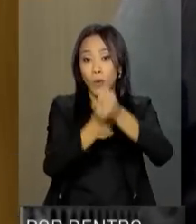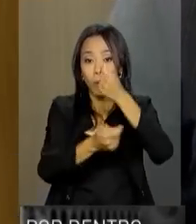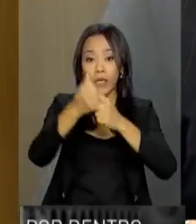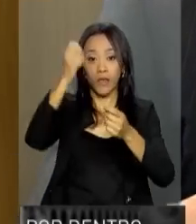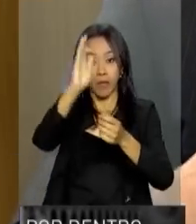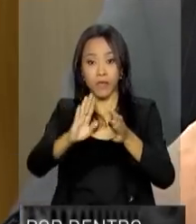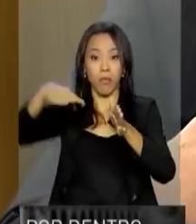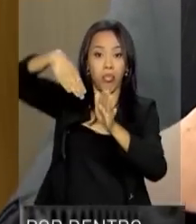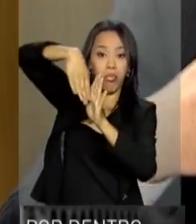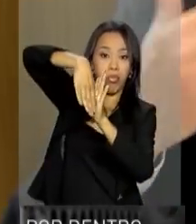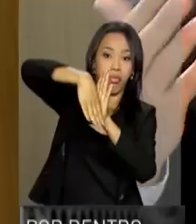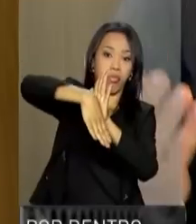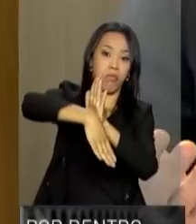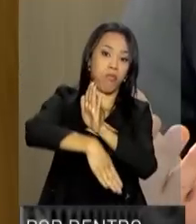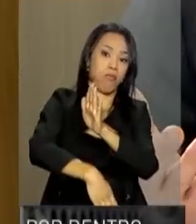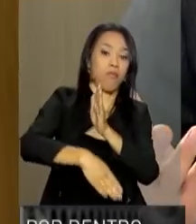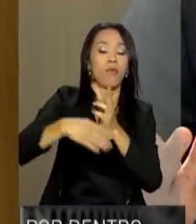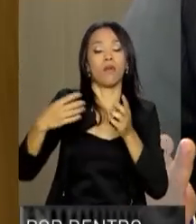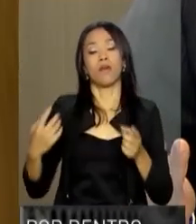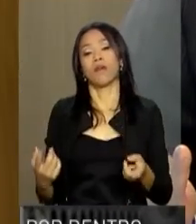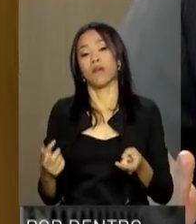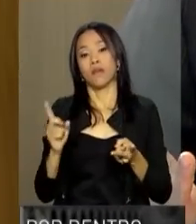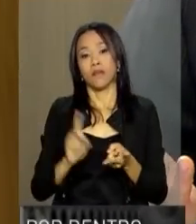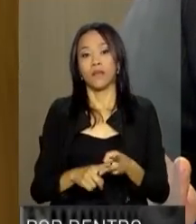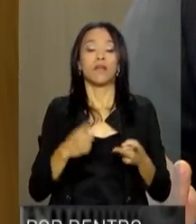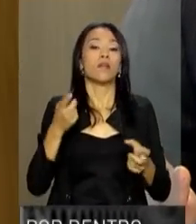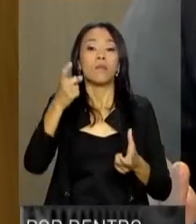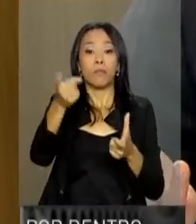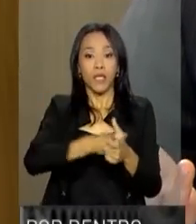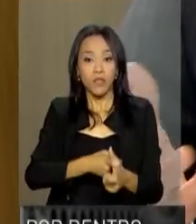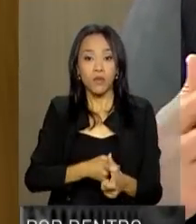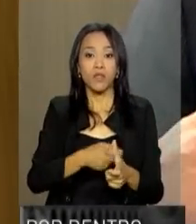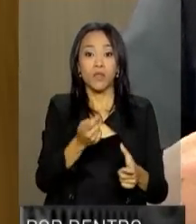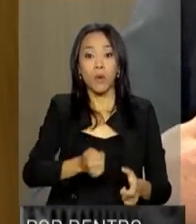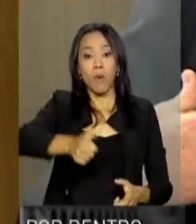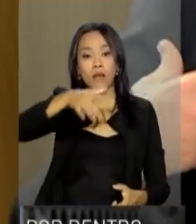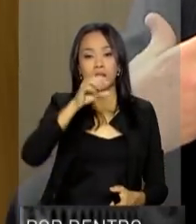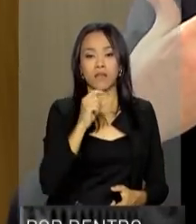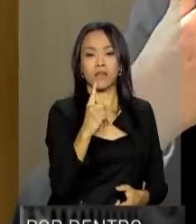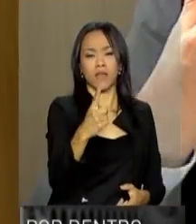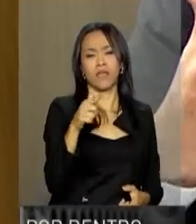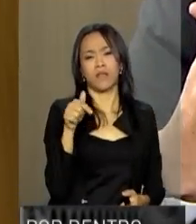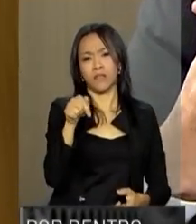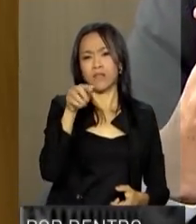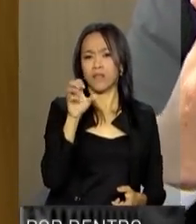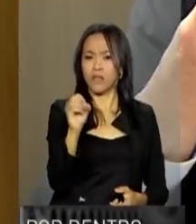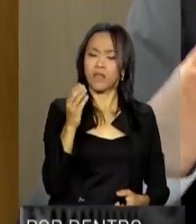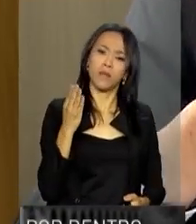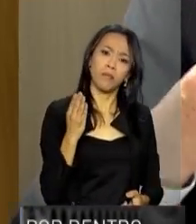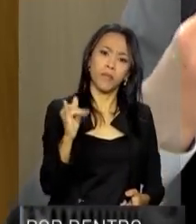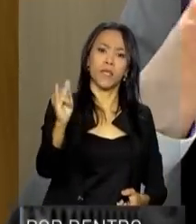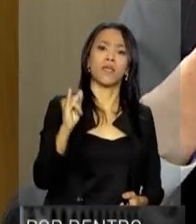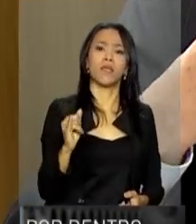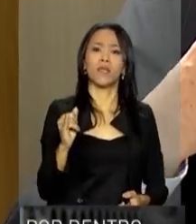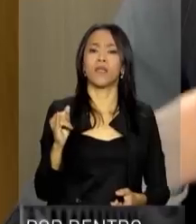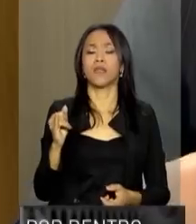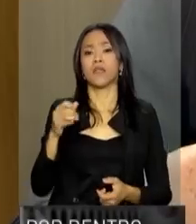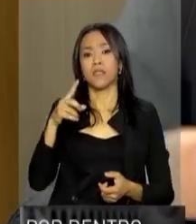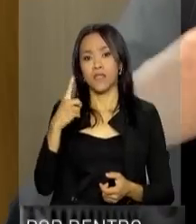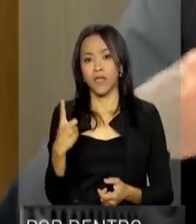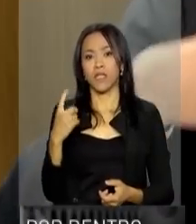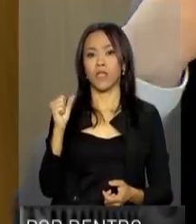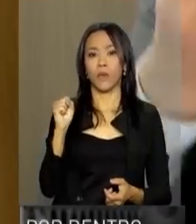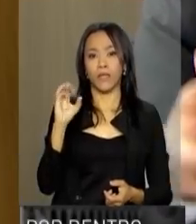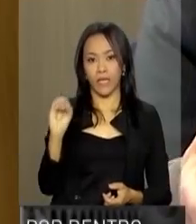um déficit de ser quase 180 bilhões de reais que o governo arrecadava 180 bilhões a